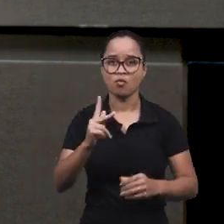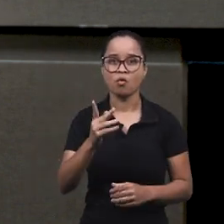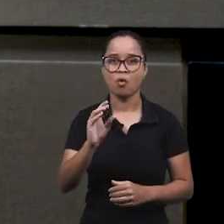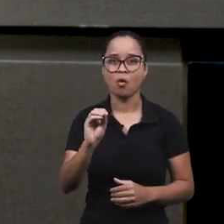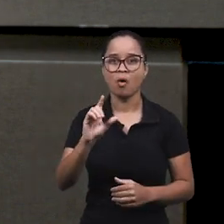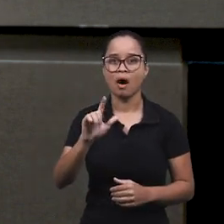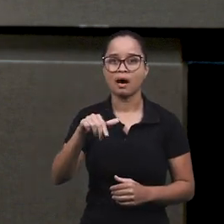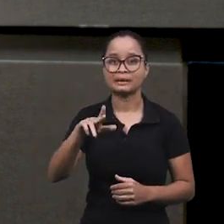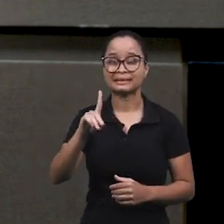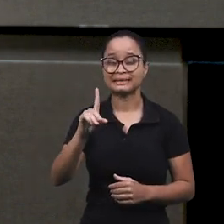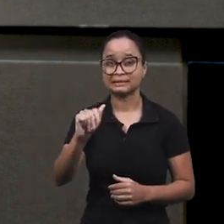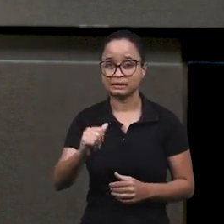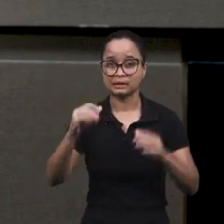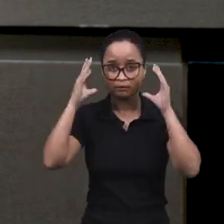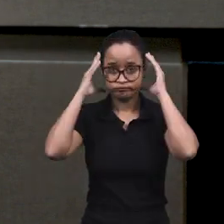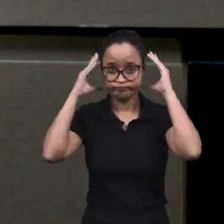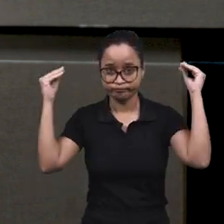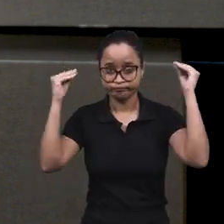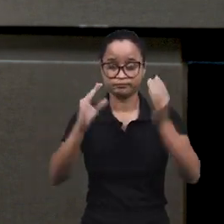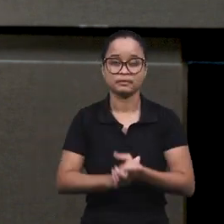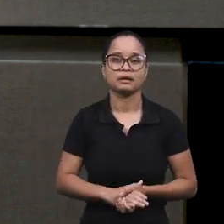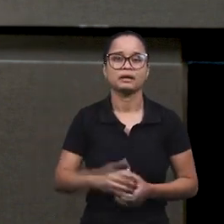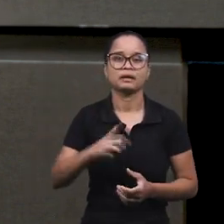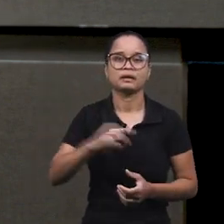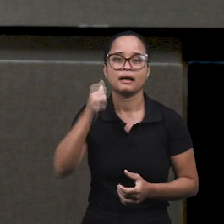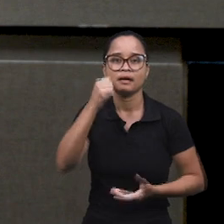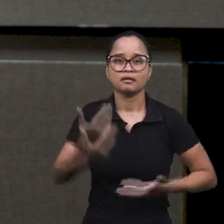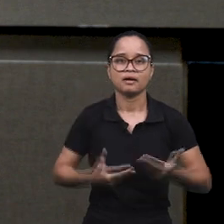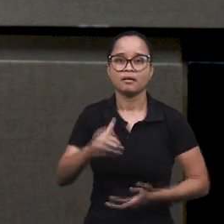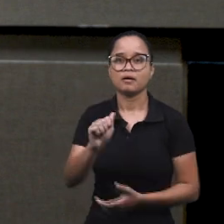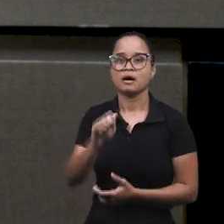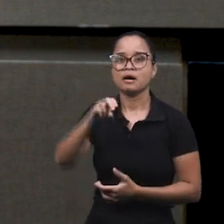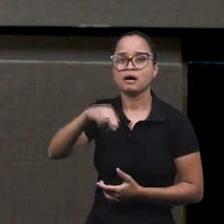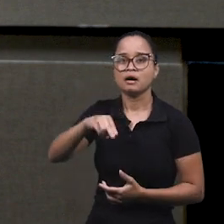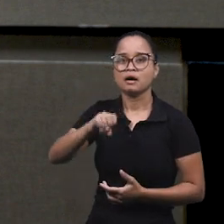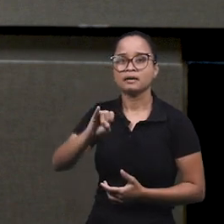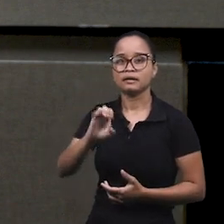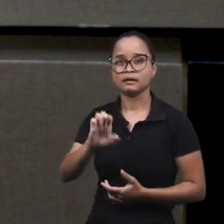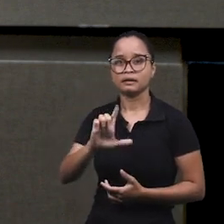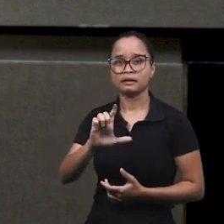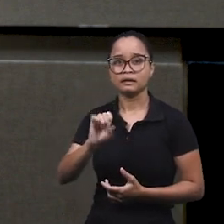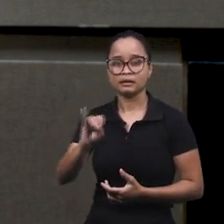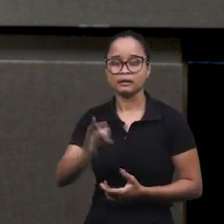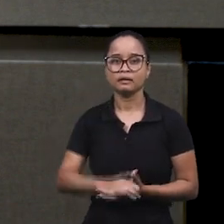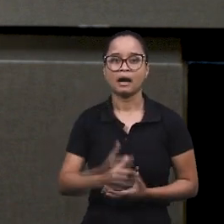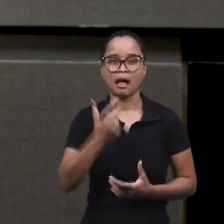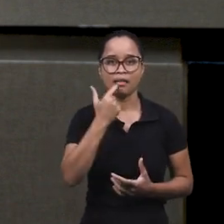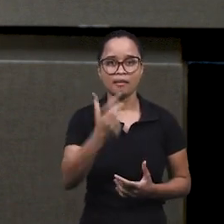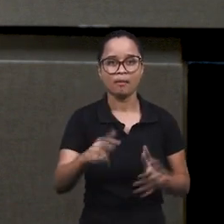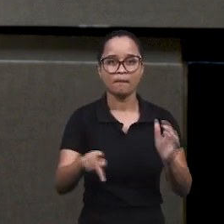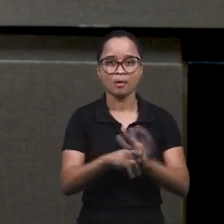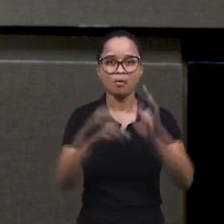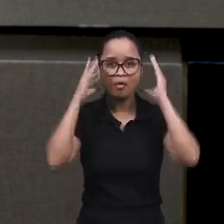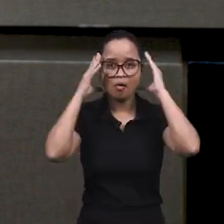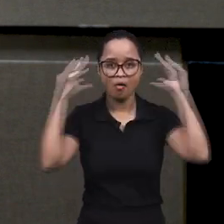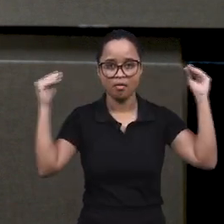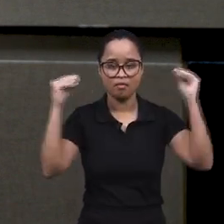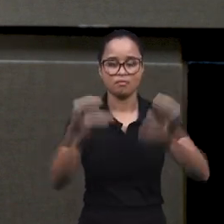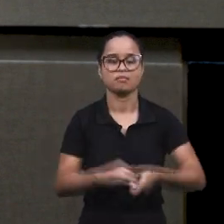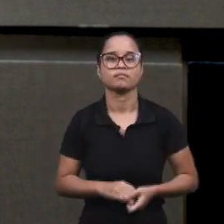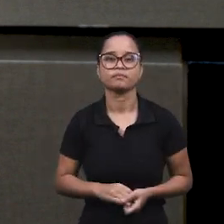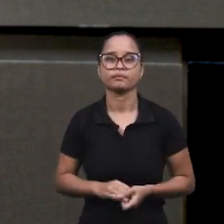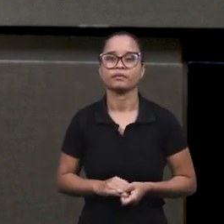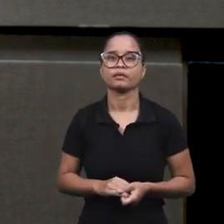em Amsterdã, na Holanda, a nossa irmã Aniele. Ela vai nos dar a resposta em língua holandesa